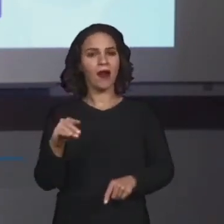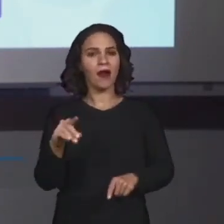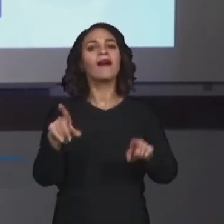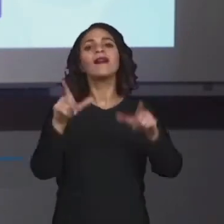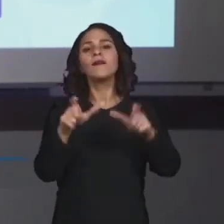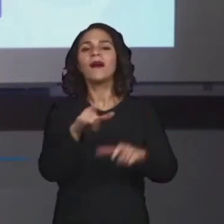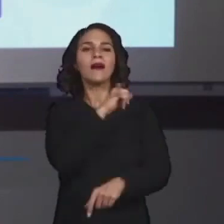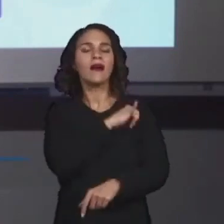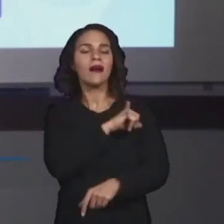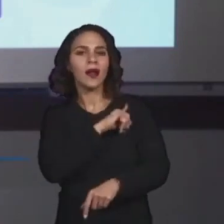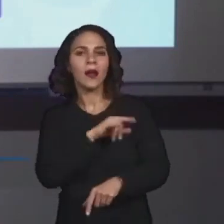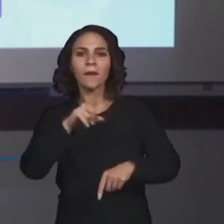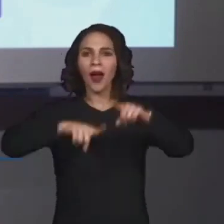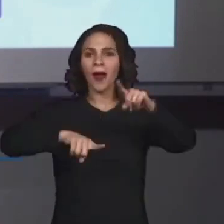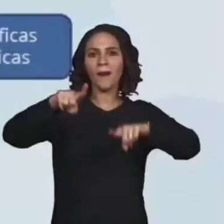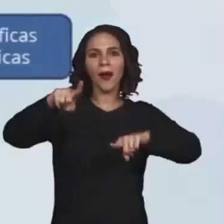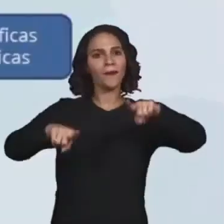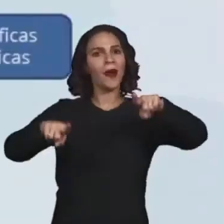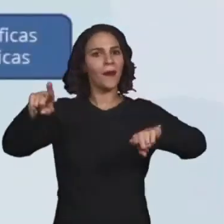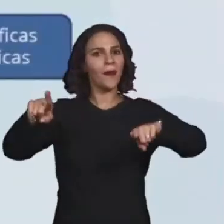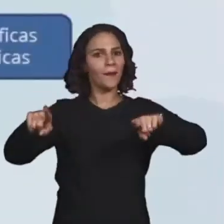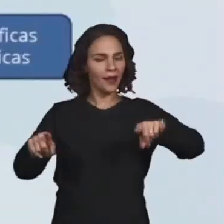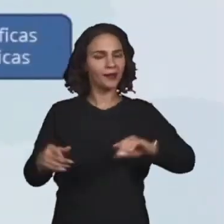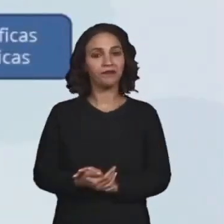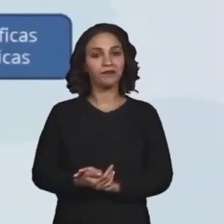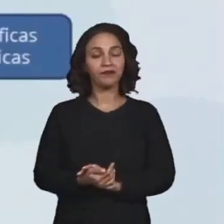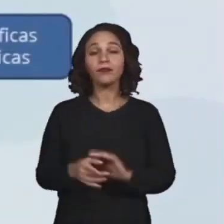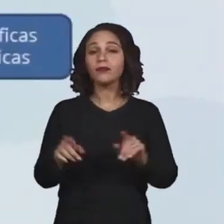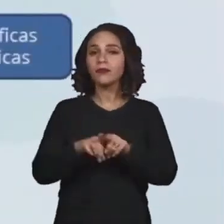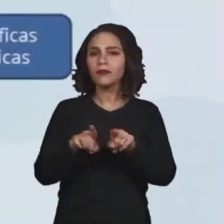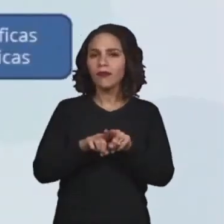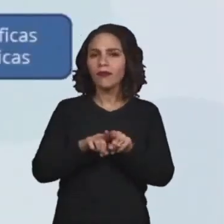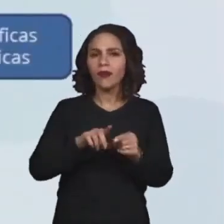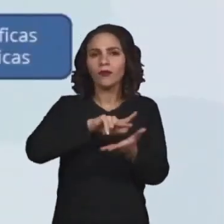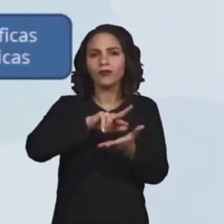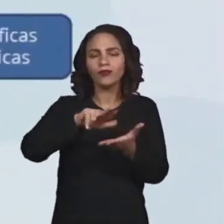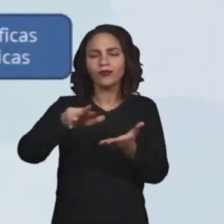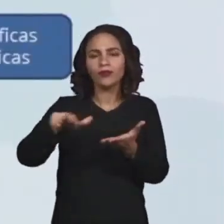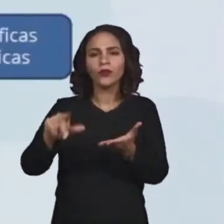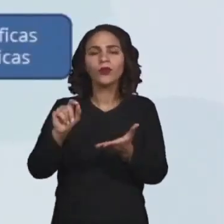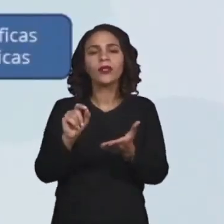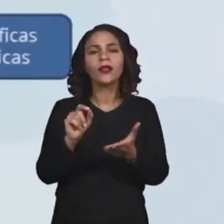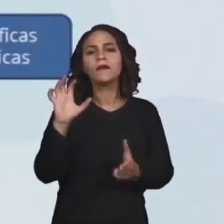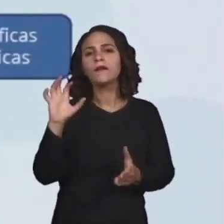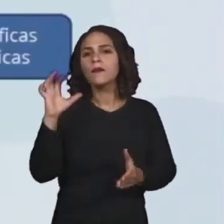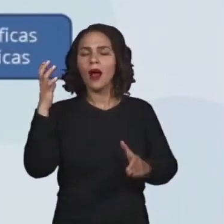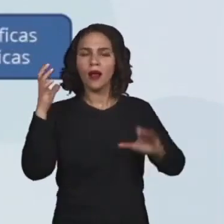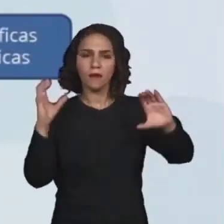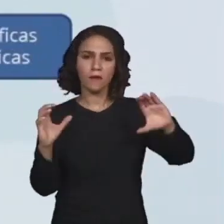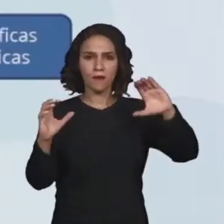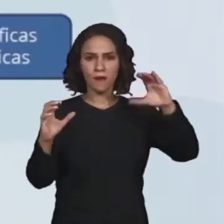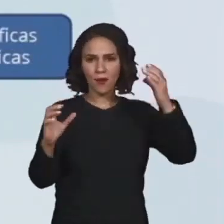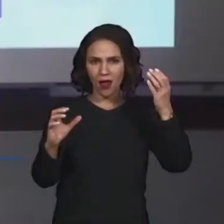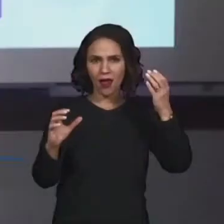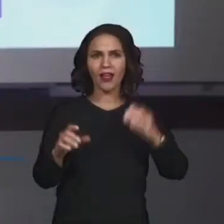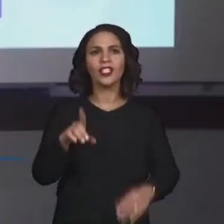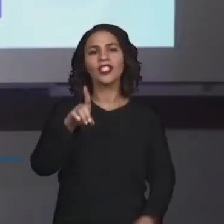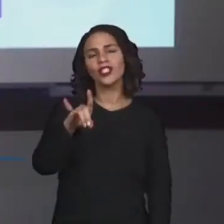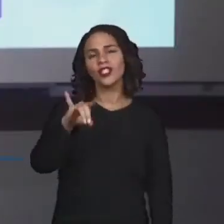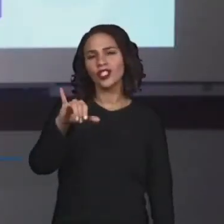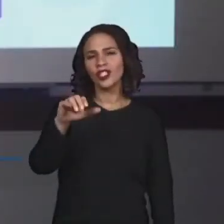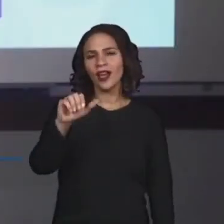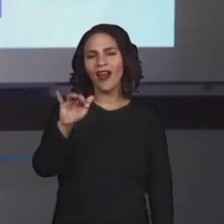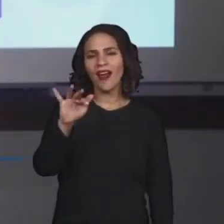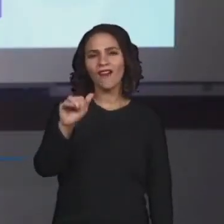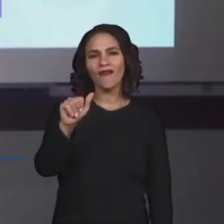Rio de Janeiro. Ok? Temos as variações situacionais ou diafásicas. O que seriam elas? São